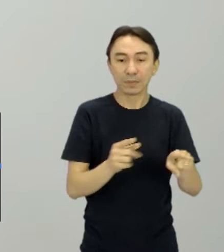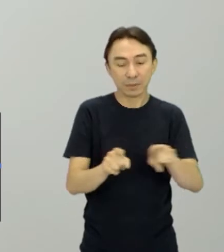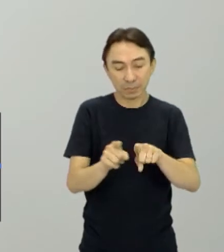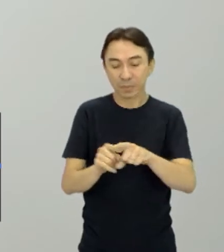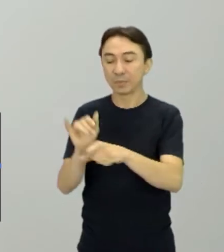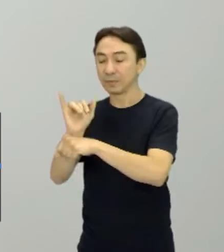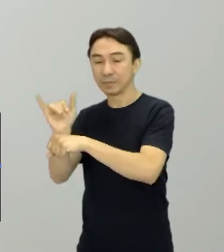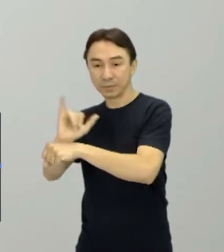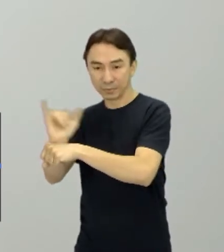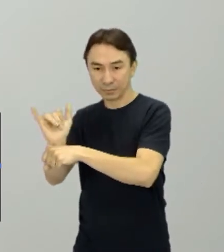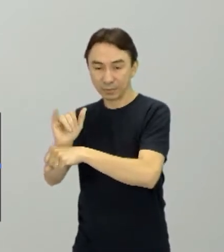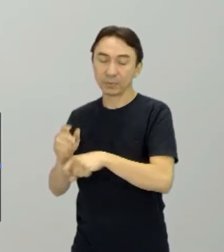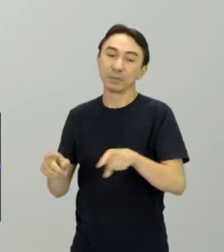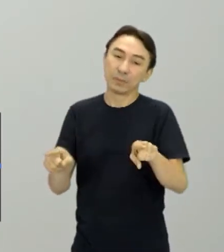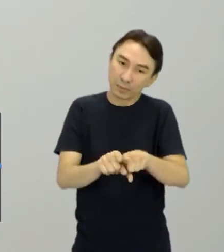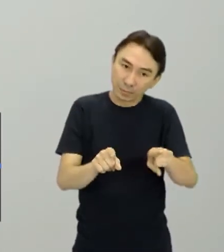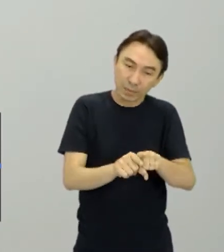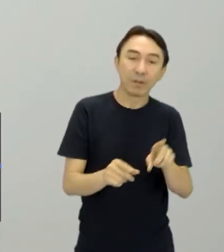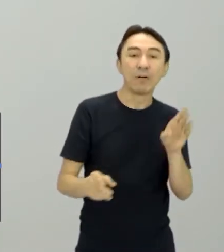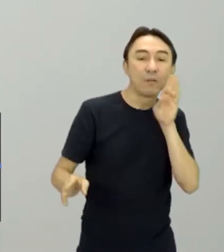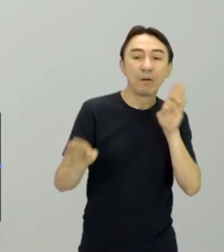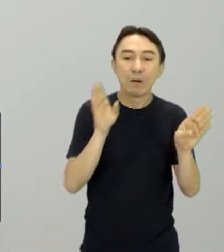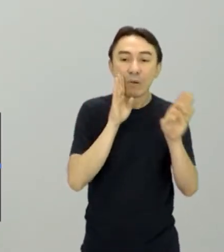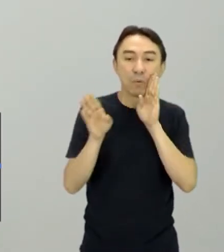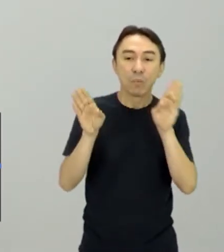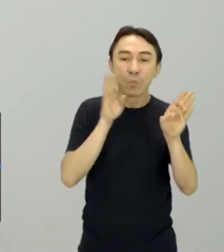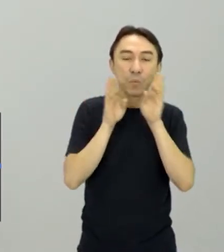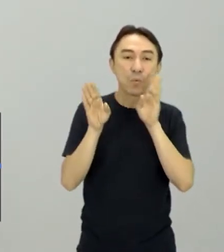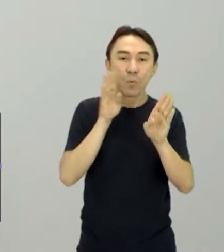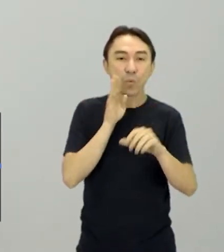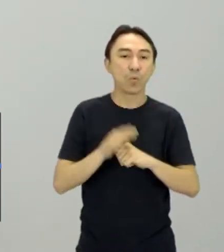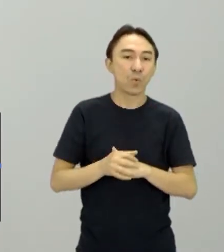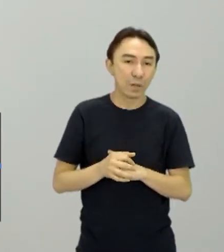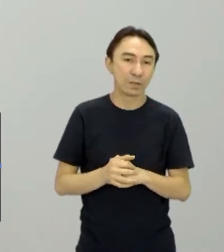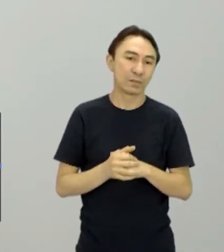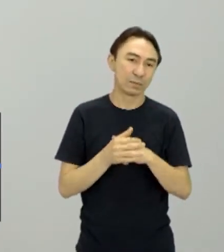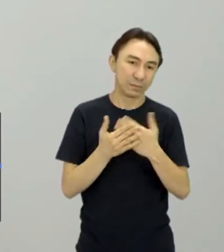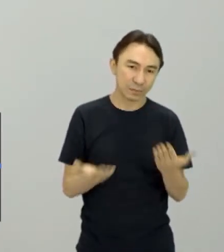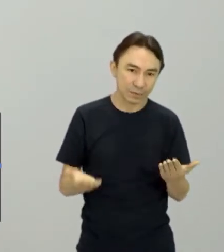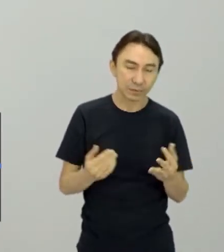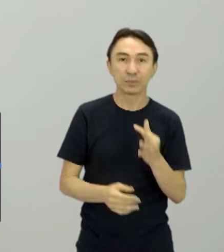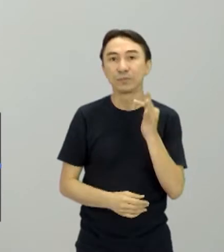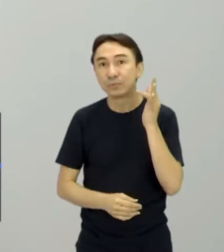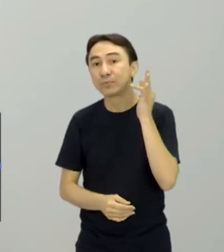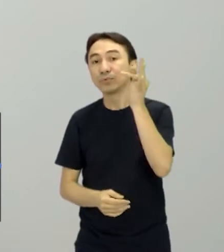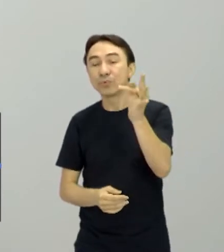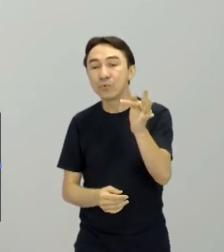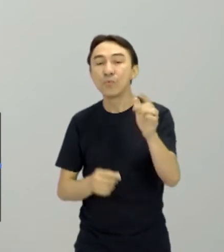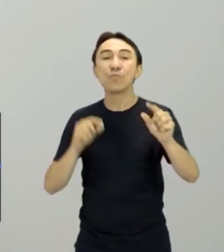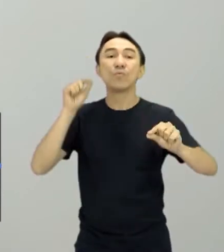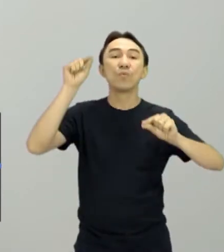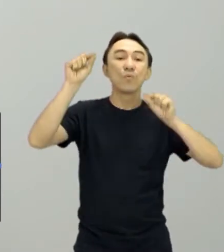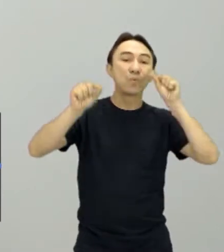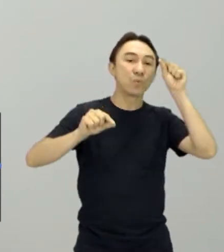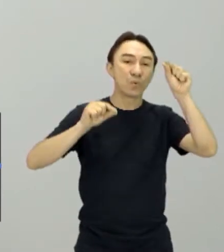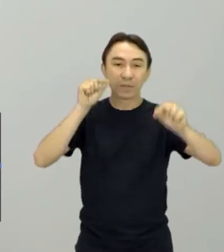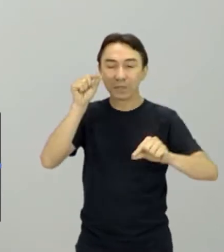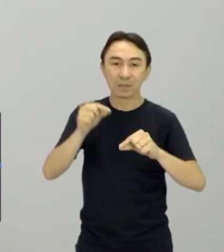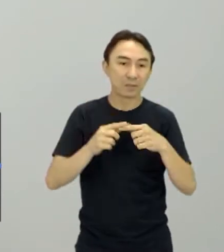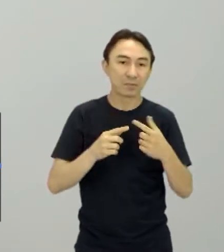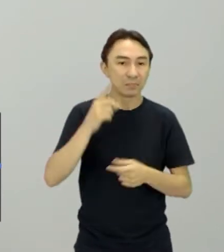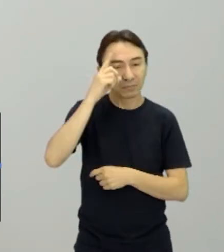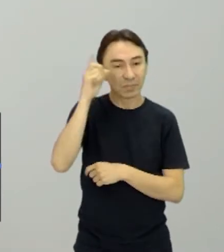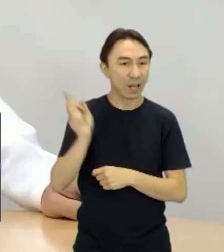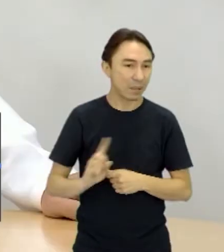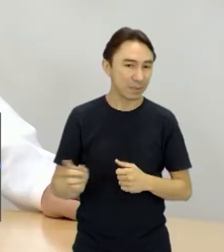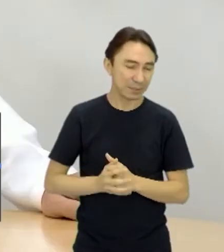do Facebook. Isso por enquanto, que a vida é incerta, né? Sim. Não sabemos como é que vai acontecer aí. Ômicron é o nome?